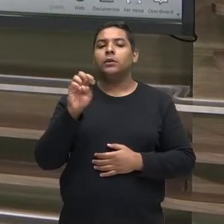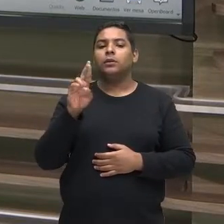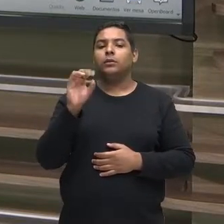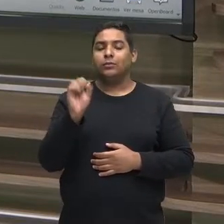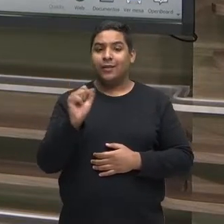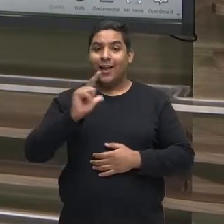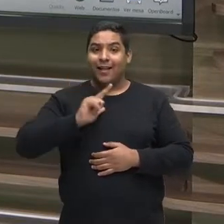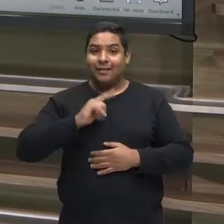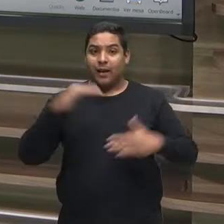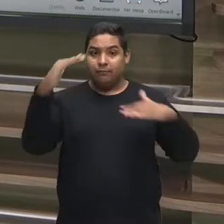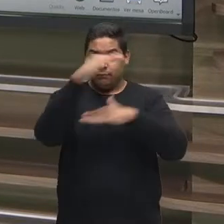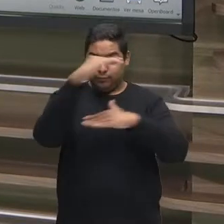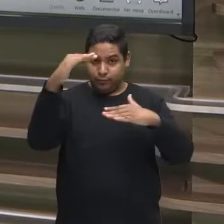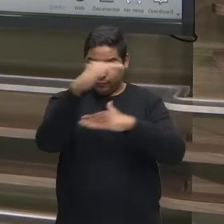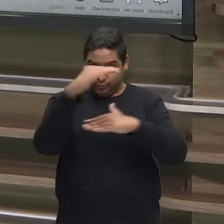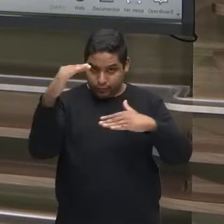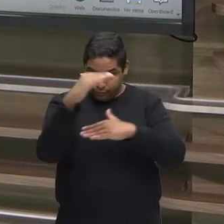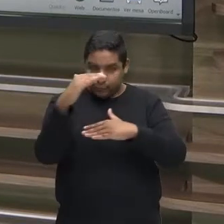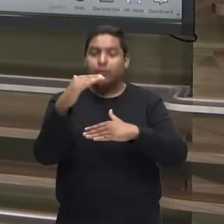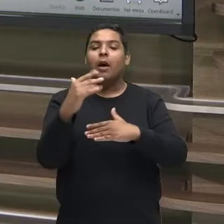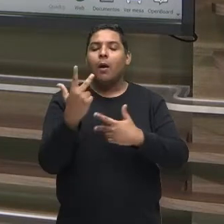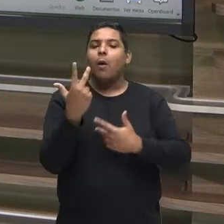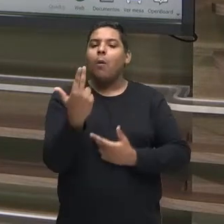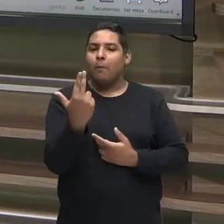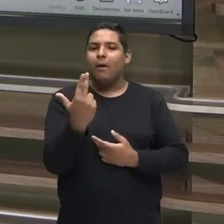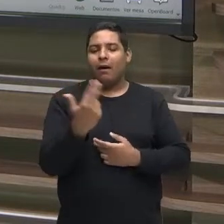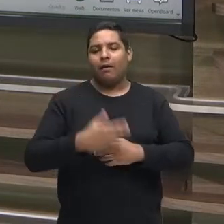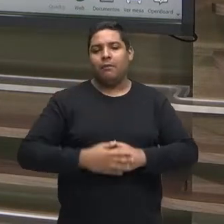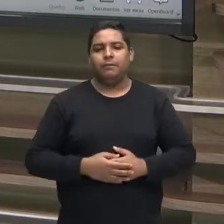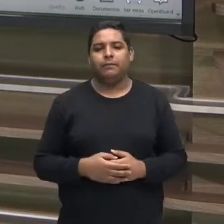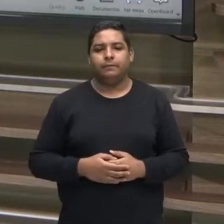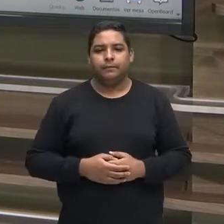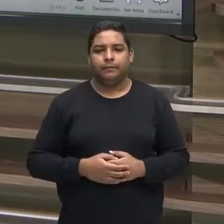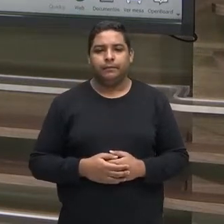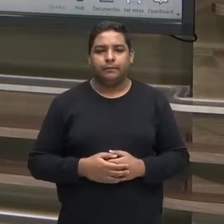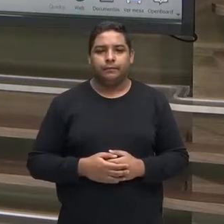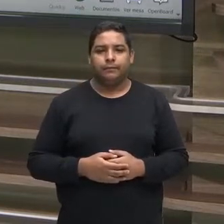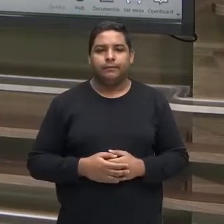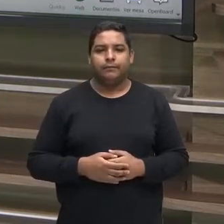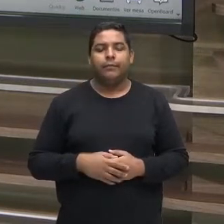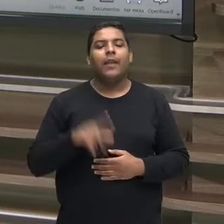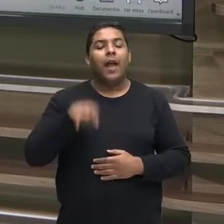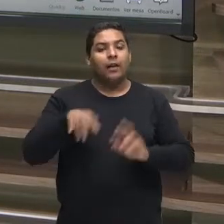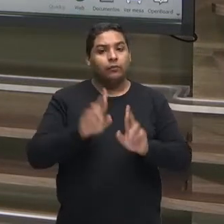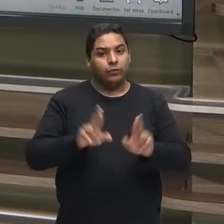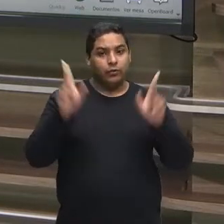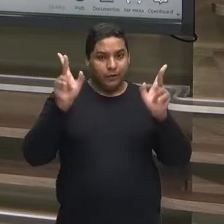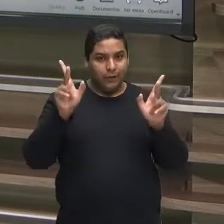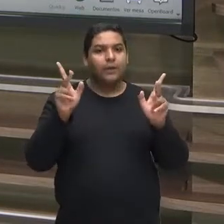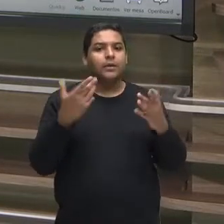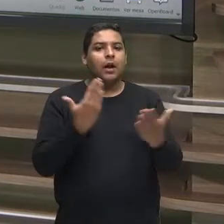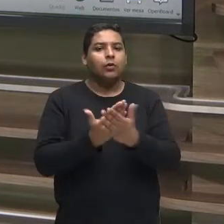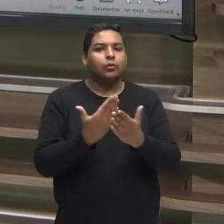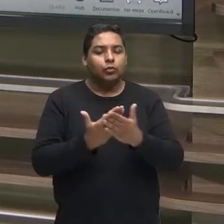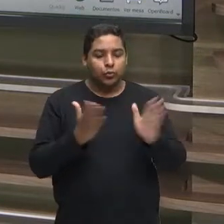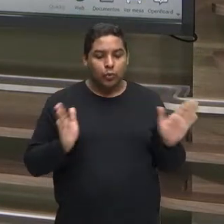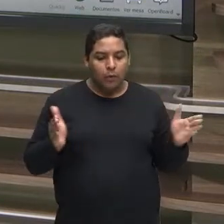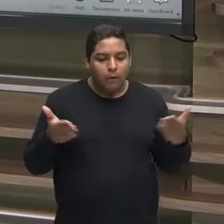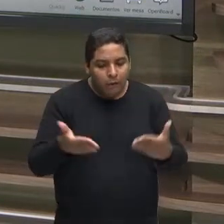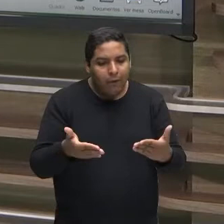lados paralelos. Não esqueça isso. Esse é o grande diferencial quando nós estamos